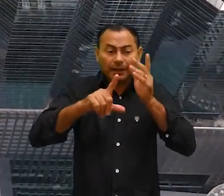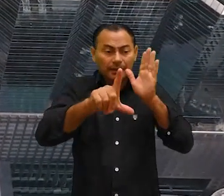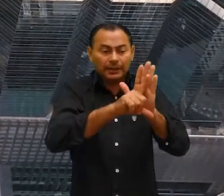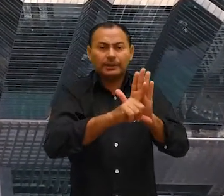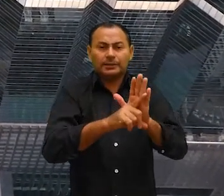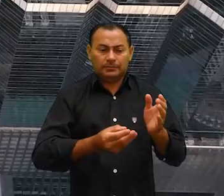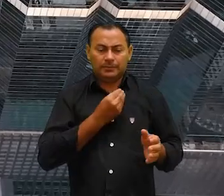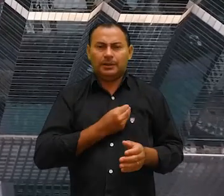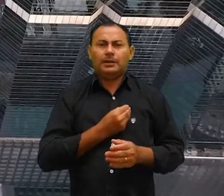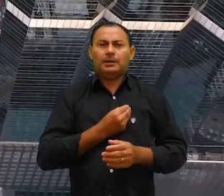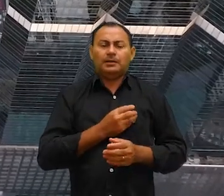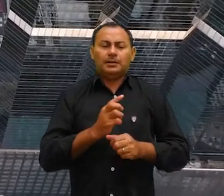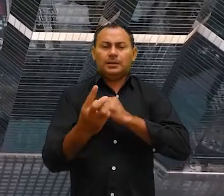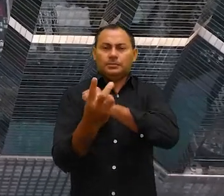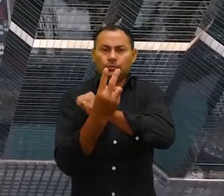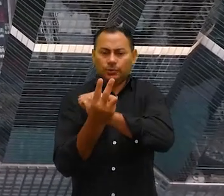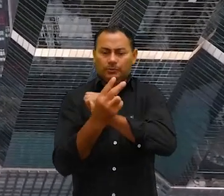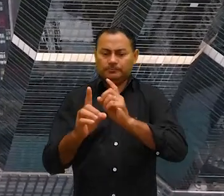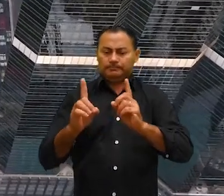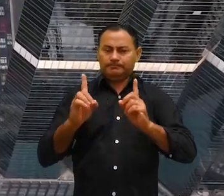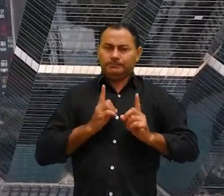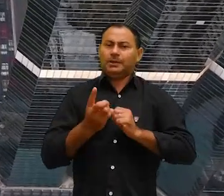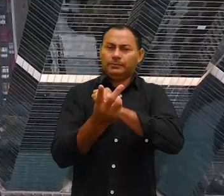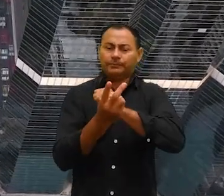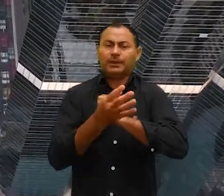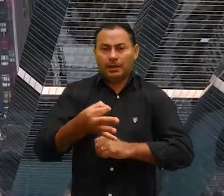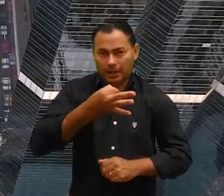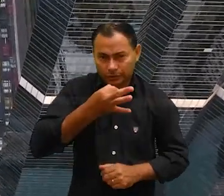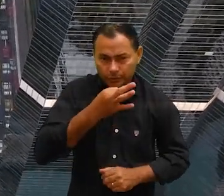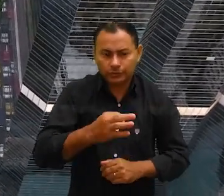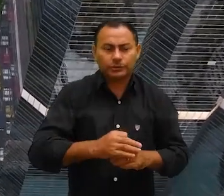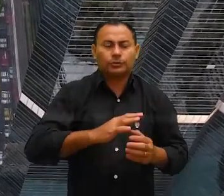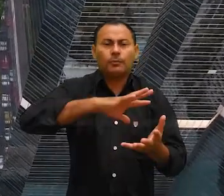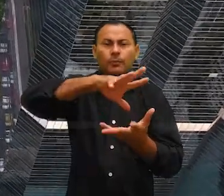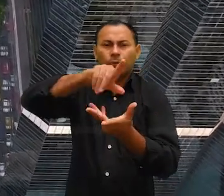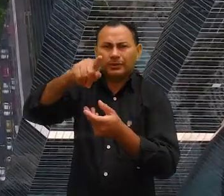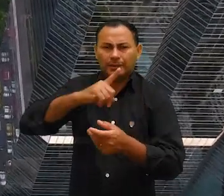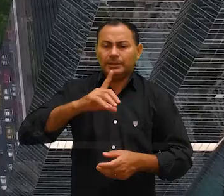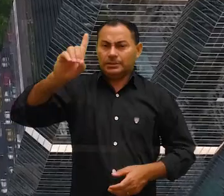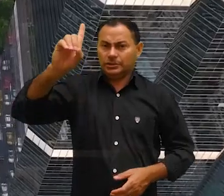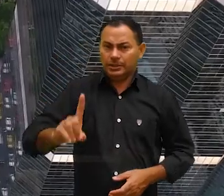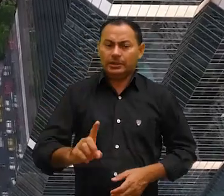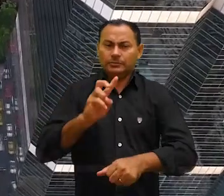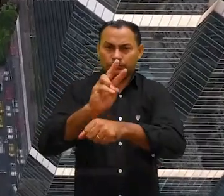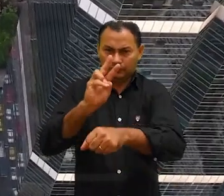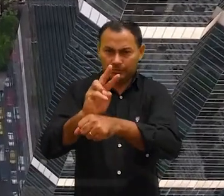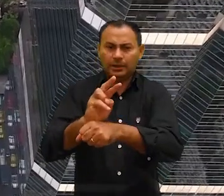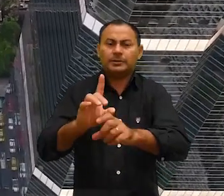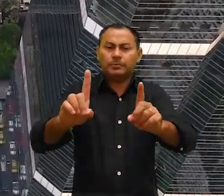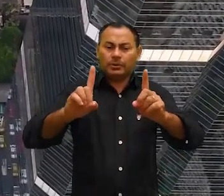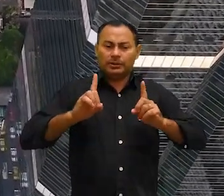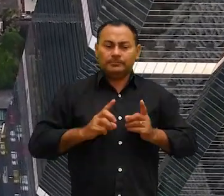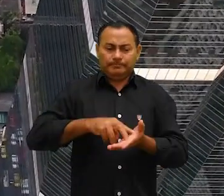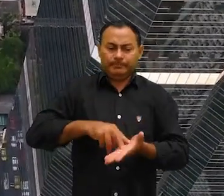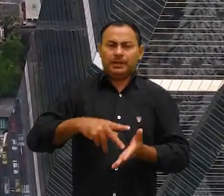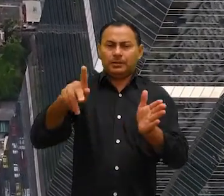nossas vidas é a lei da preservação. Esta é a atitude do mundo. Você tem o direito de preservar,